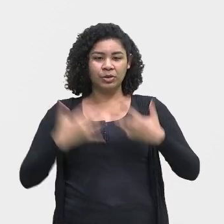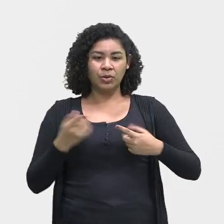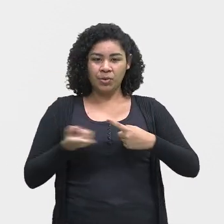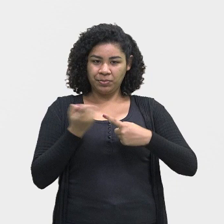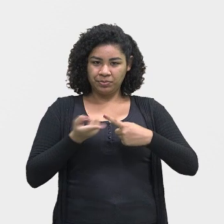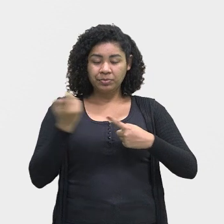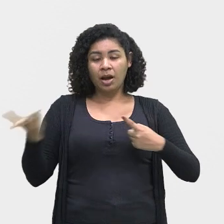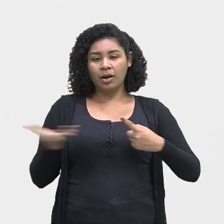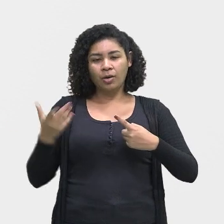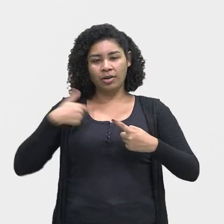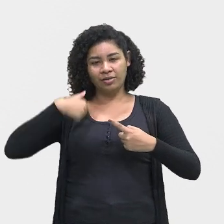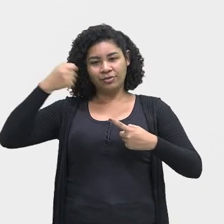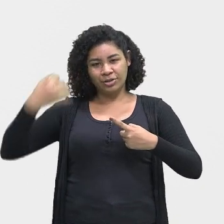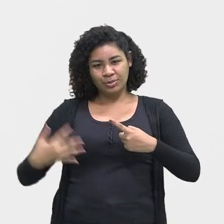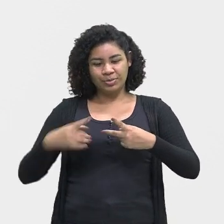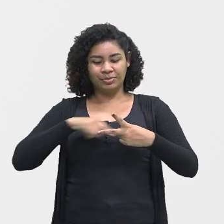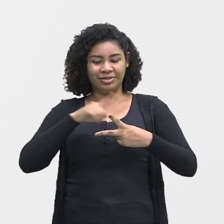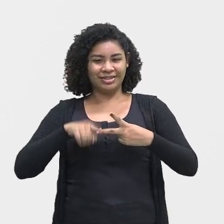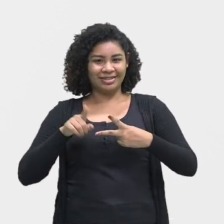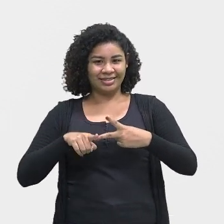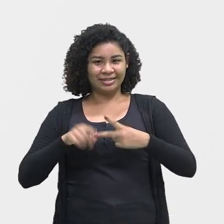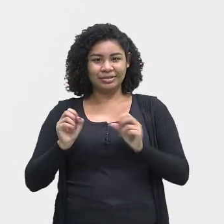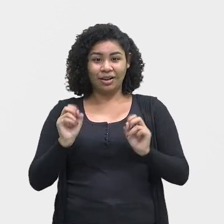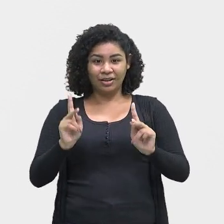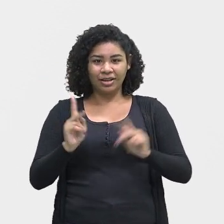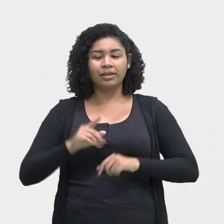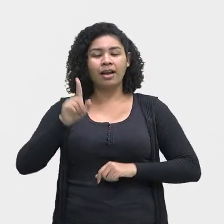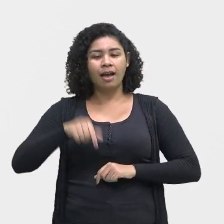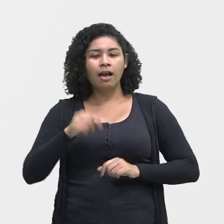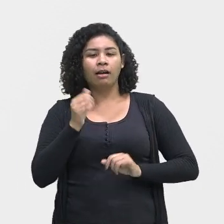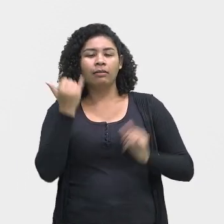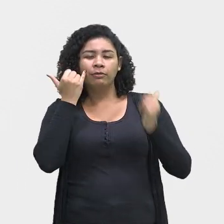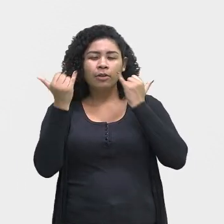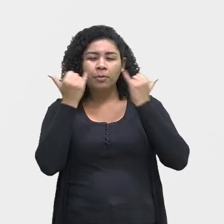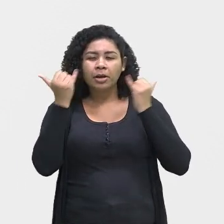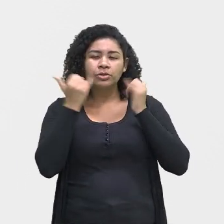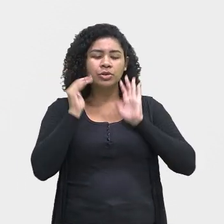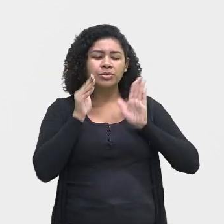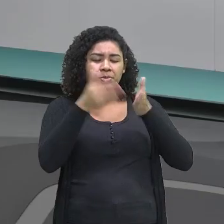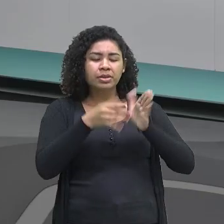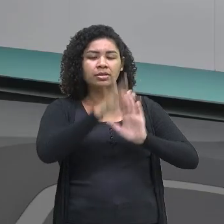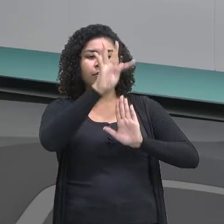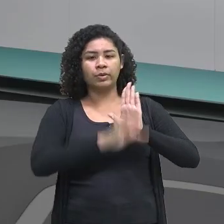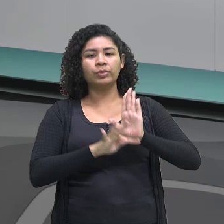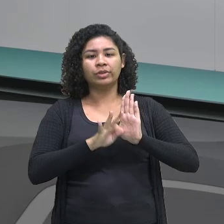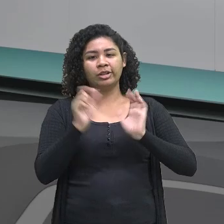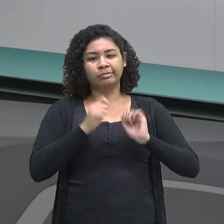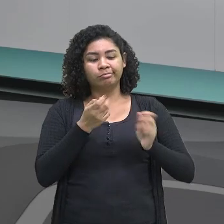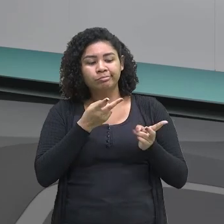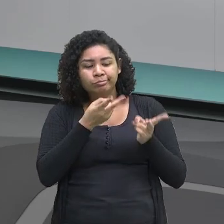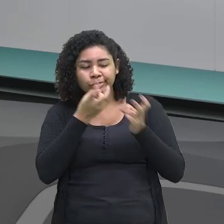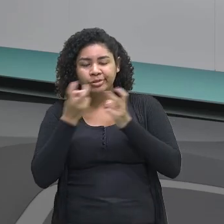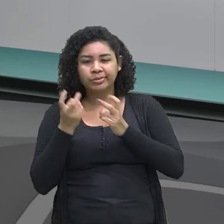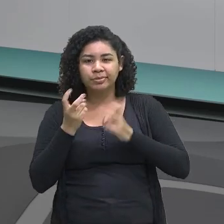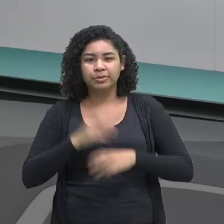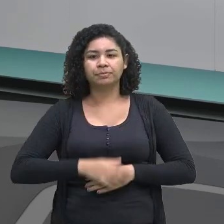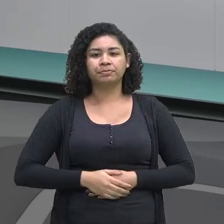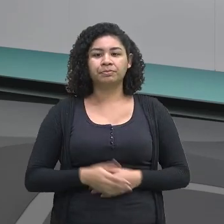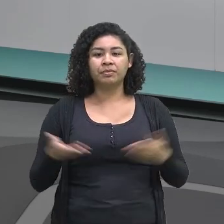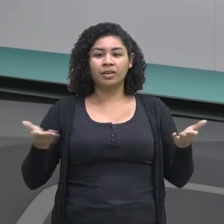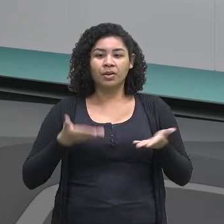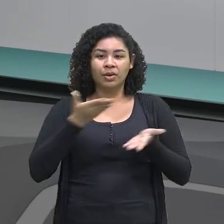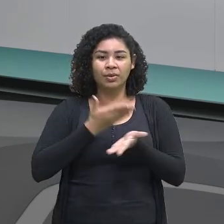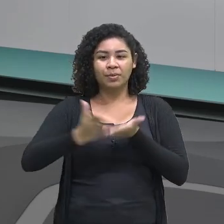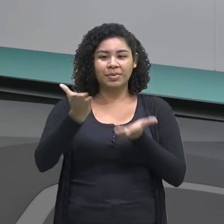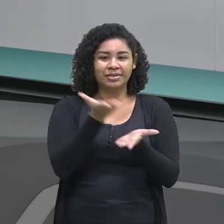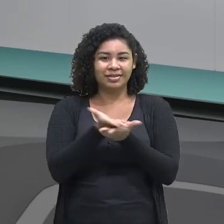informações específicas no texto e também nominalizações, ok? Então, a gente vai começar aqui a nossa aula.